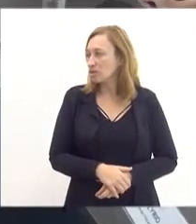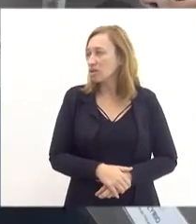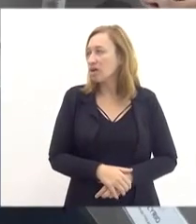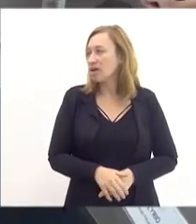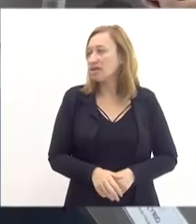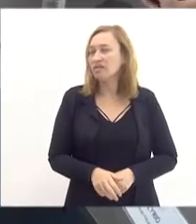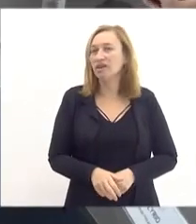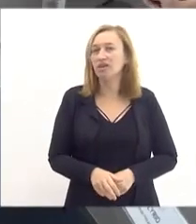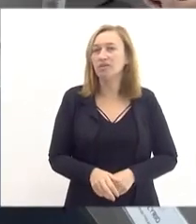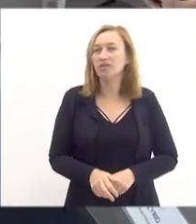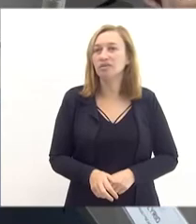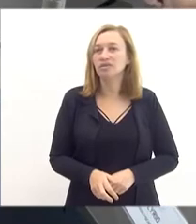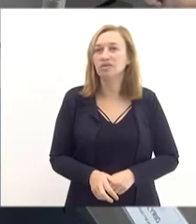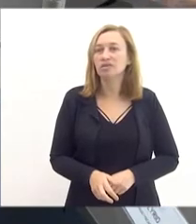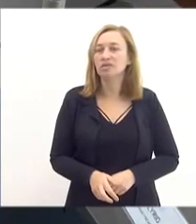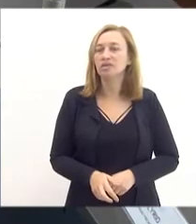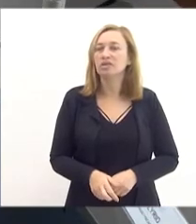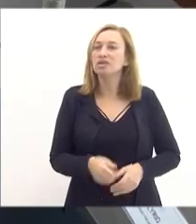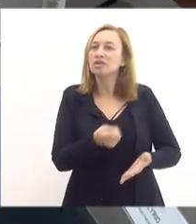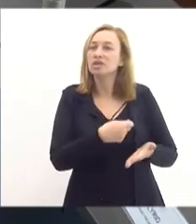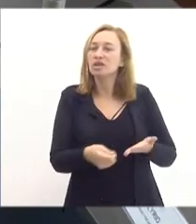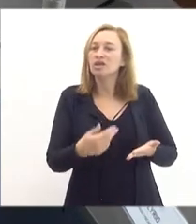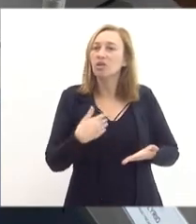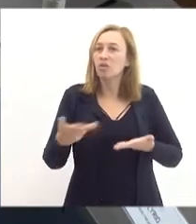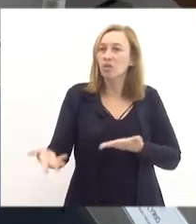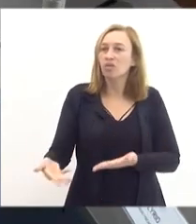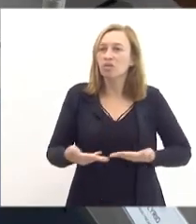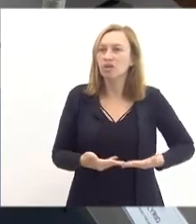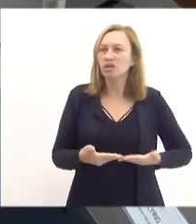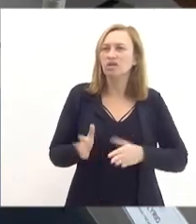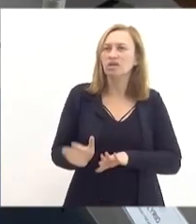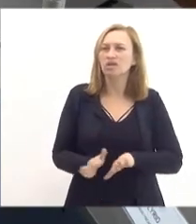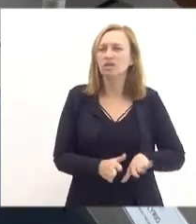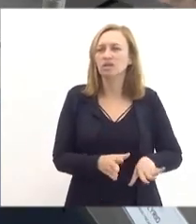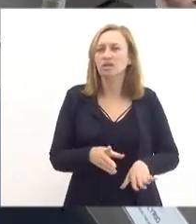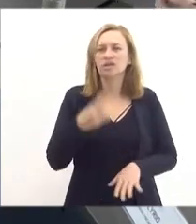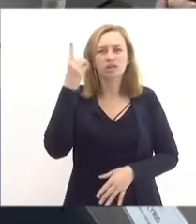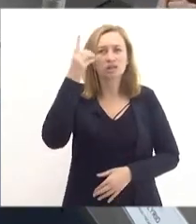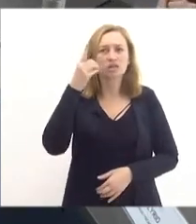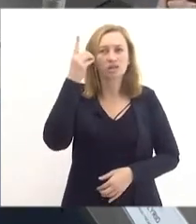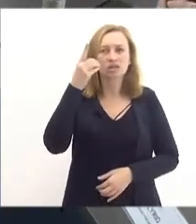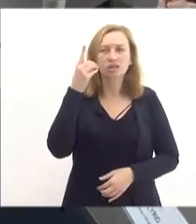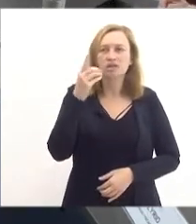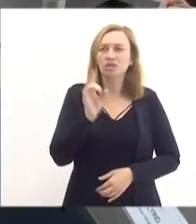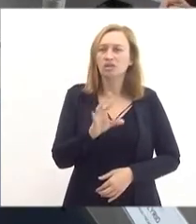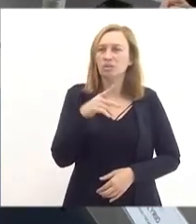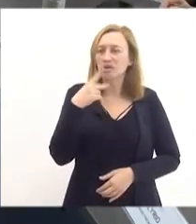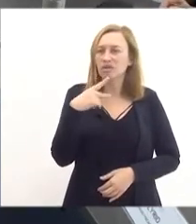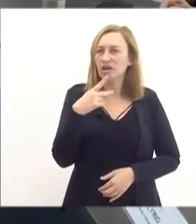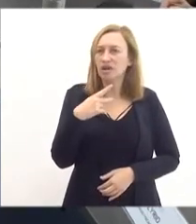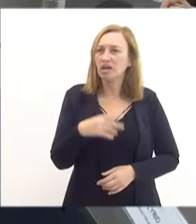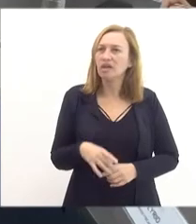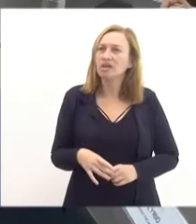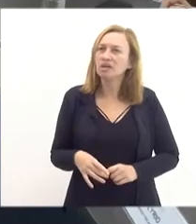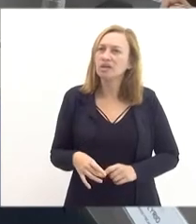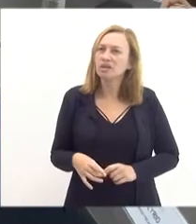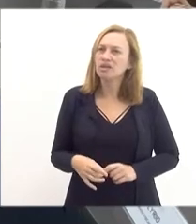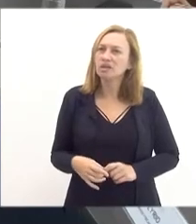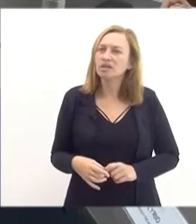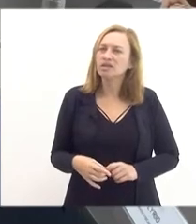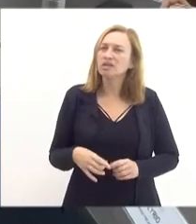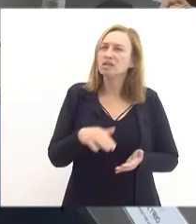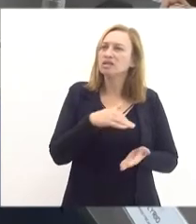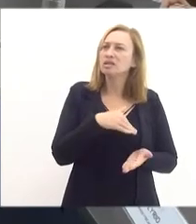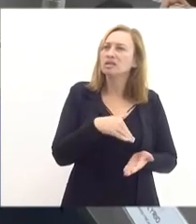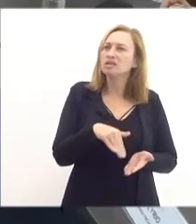Bom, se ninguém se inscreve, eu convido. Deputado, só para ratificar, o secretário Nelson